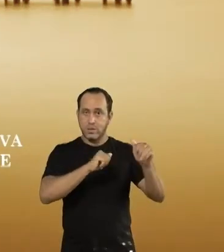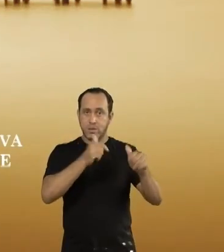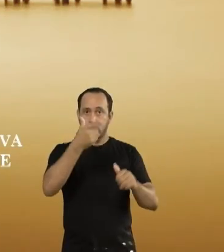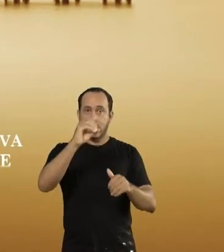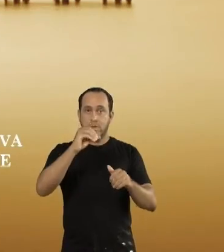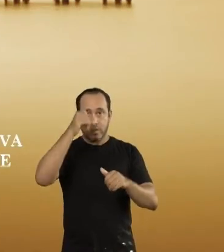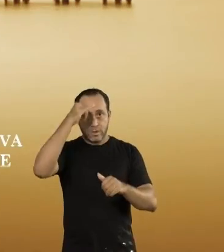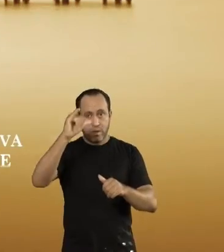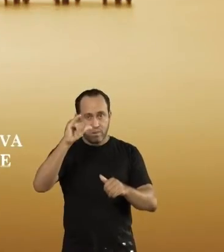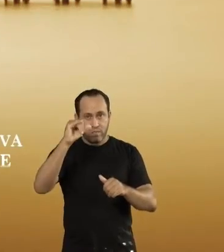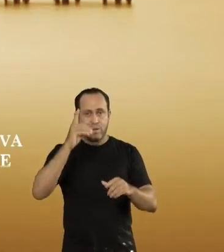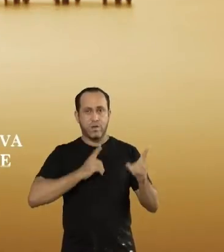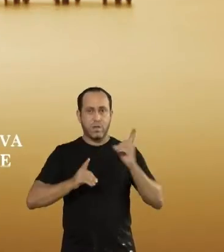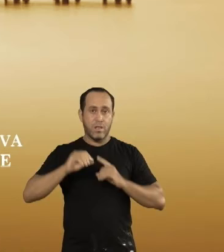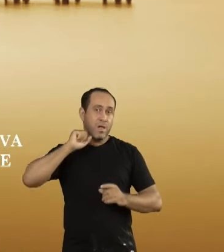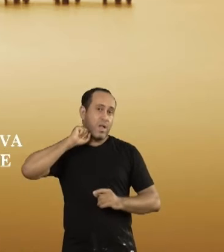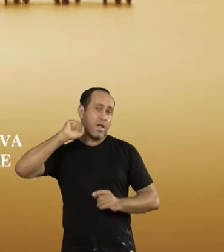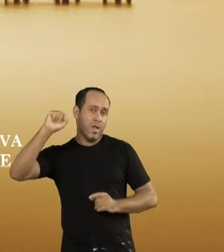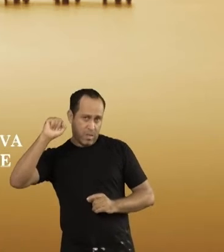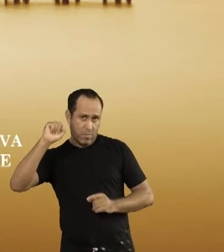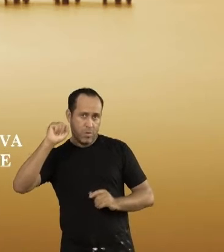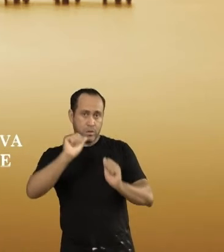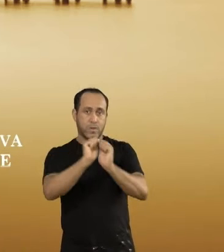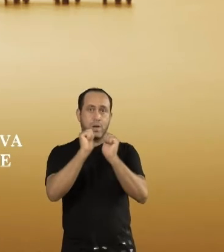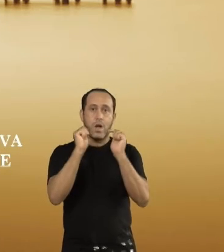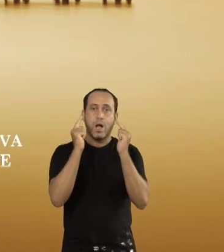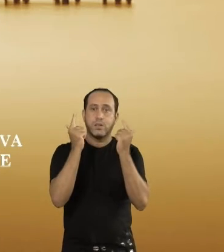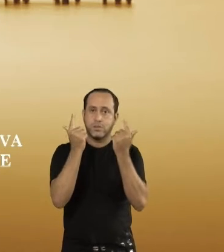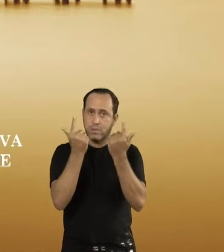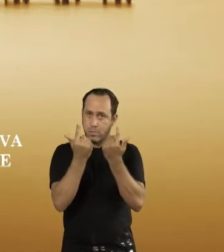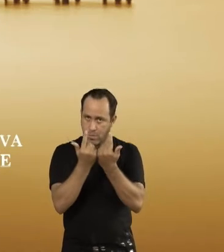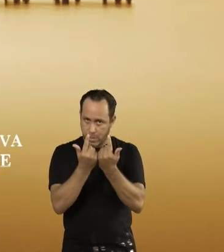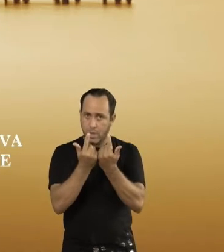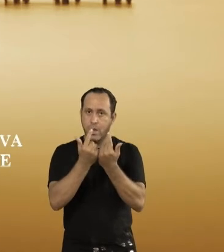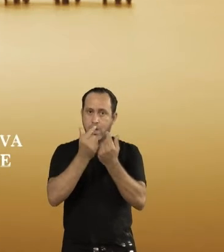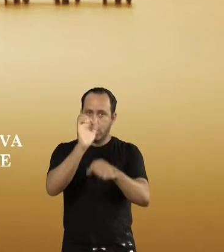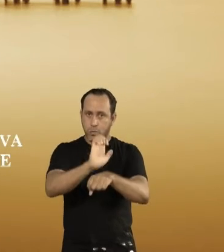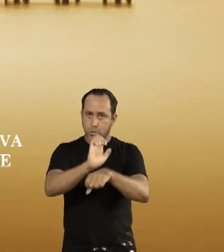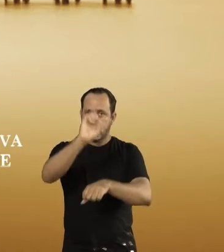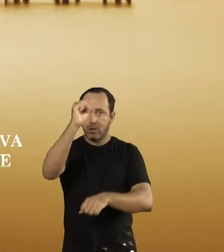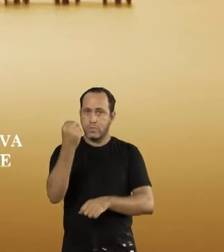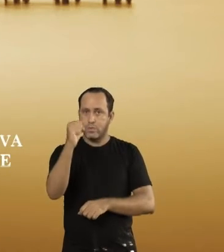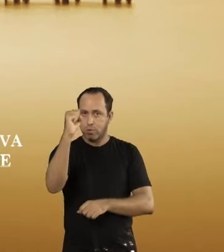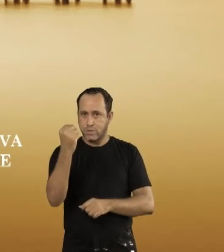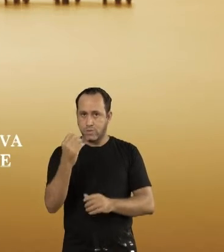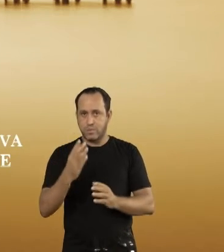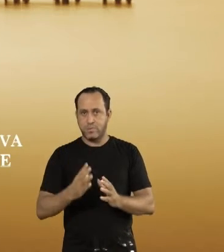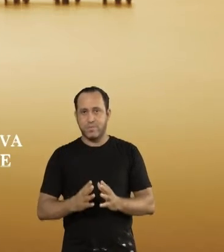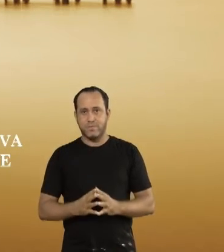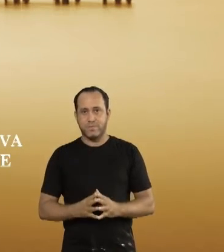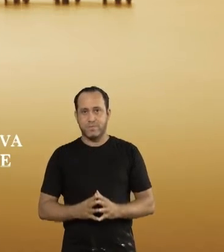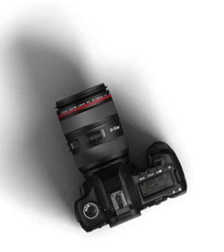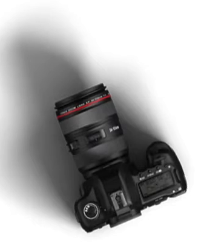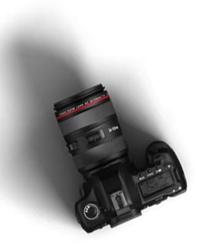Dia Mundial de Prevenção ao Suicídio. Assembleia Legislativa do Estado de